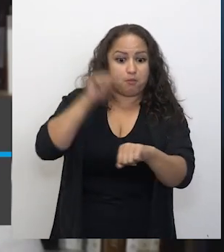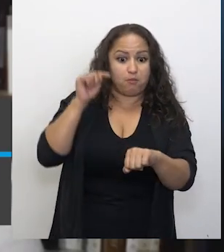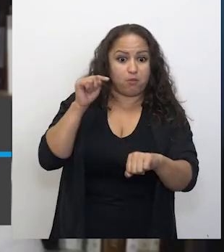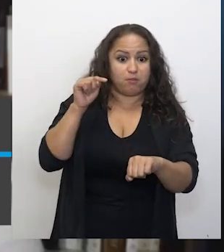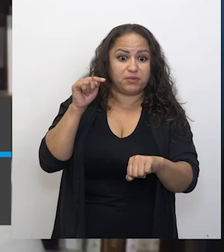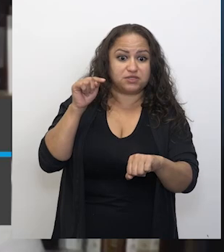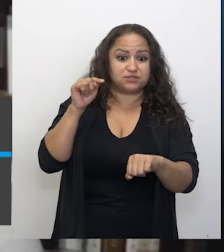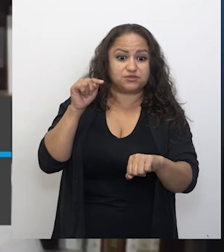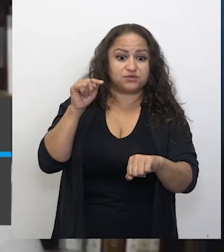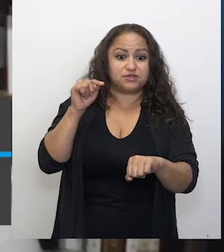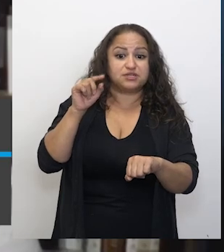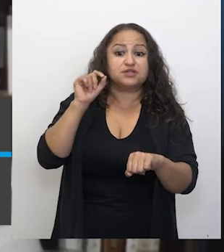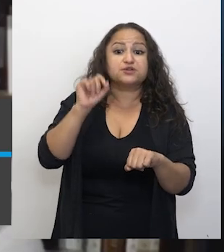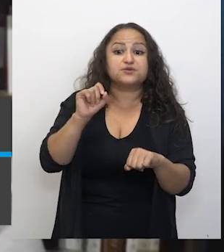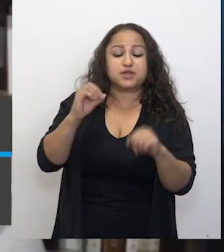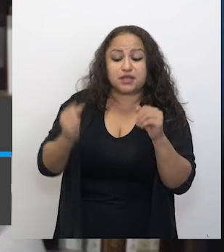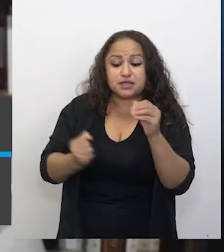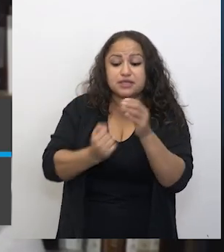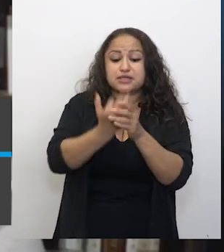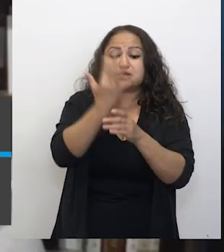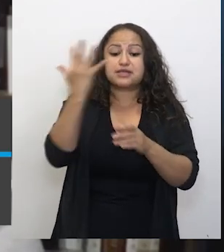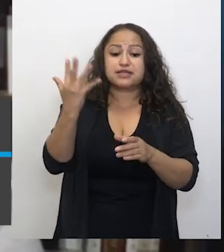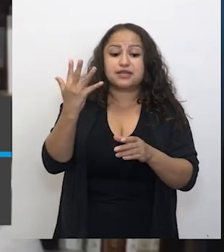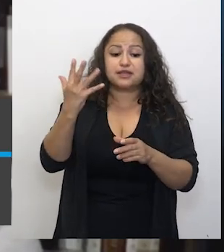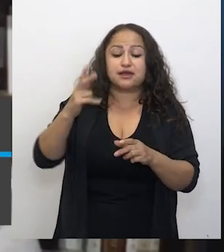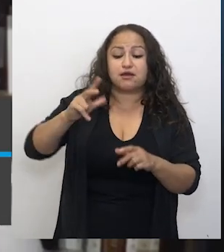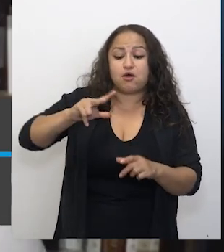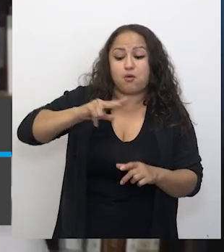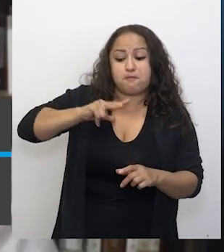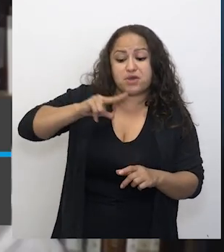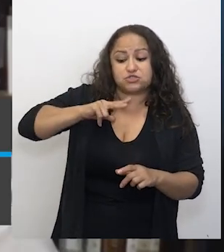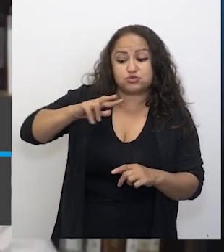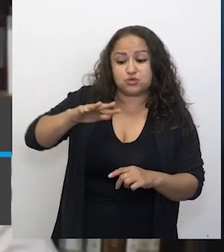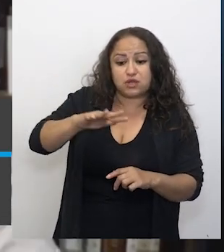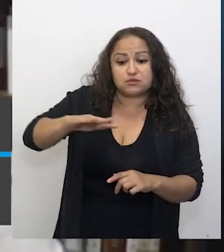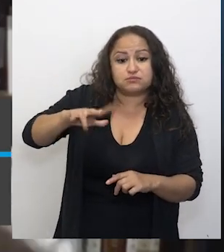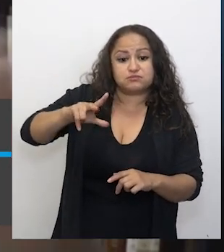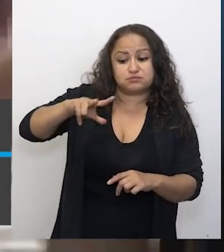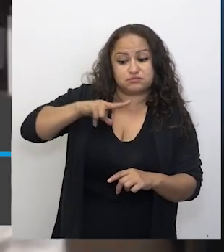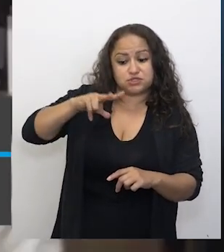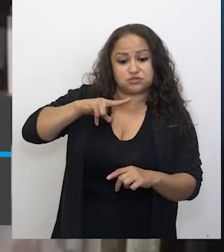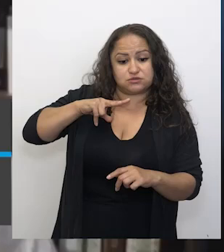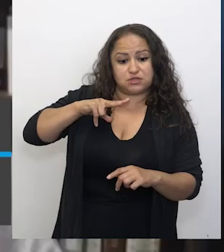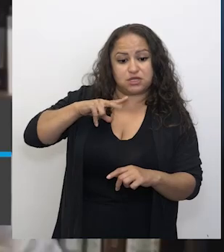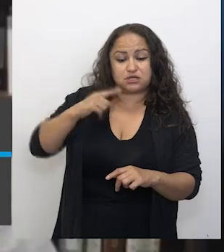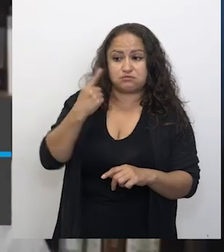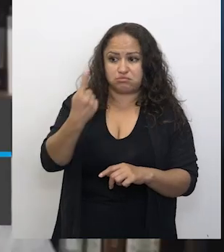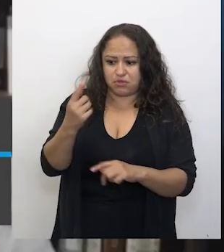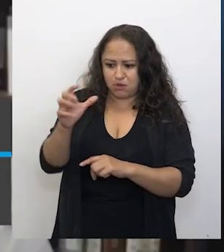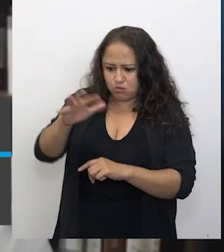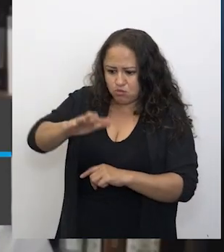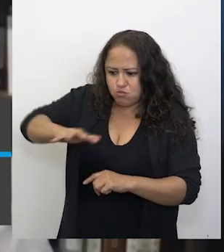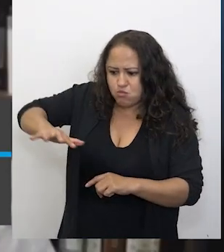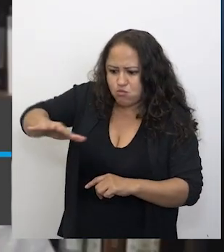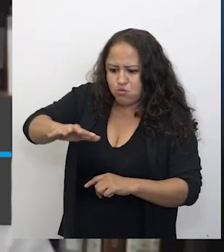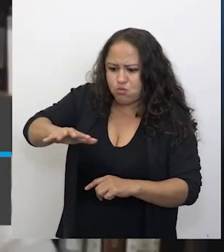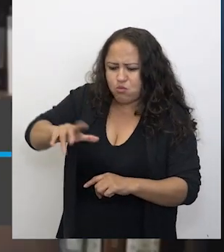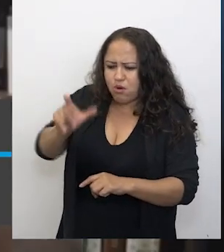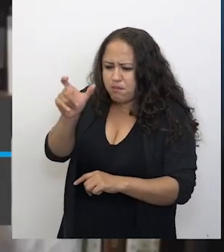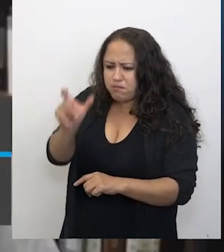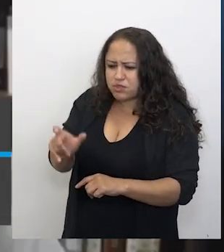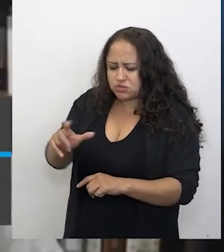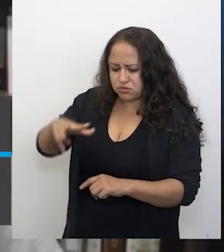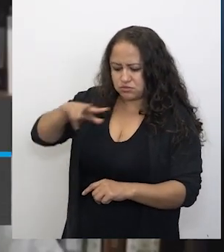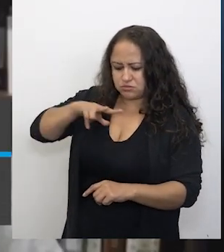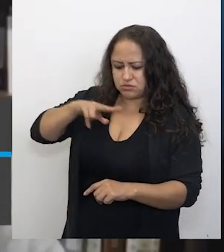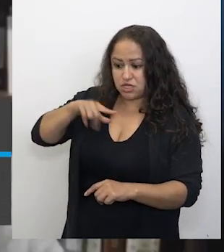se cria a propriedade privada, ou seja, a partir do momento em que alguém pega um pedaço de terra e coloca uma cerca e diz,